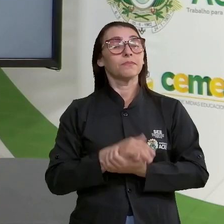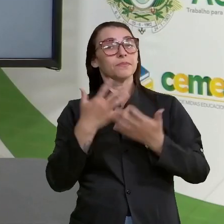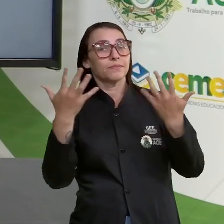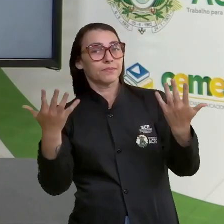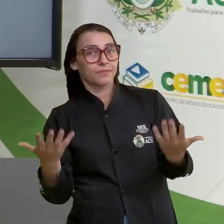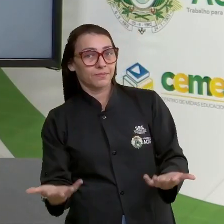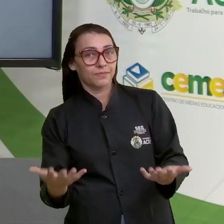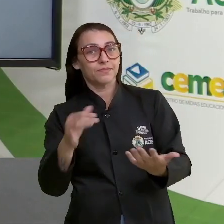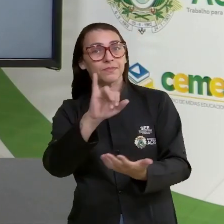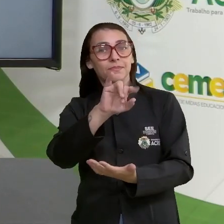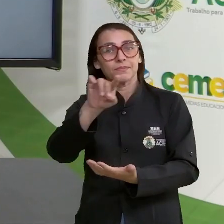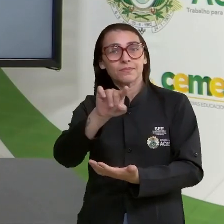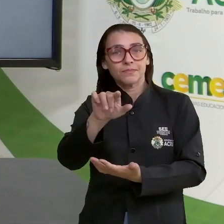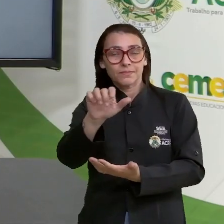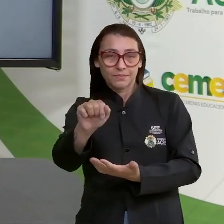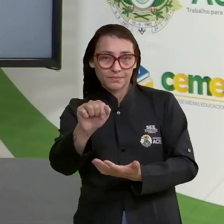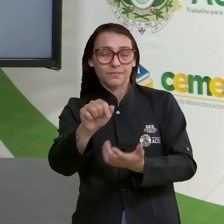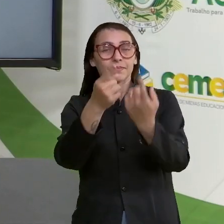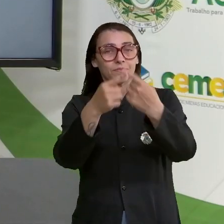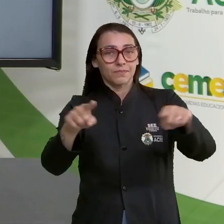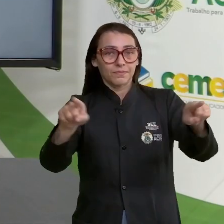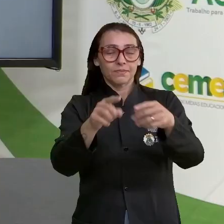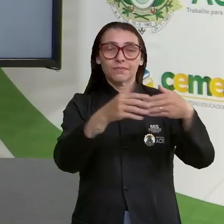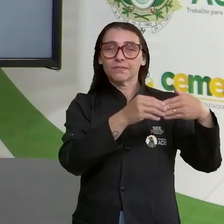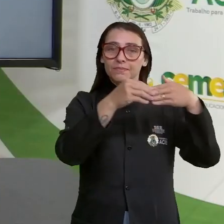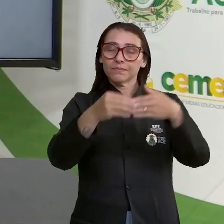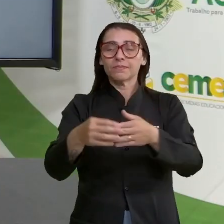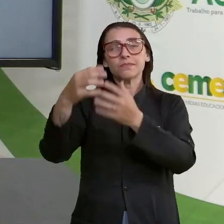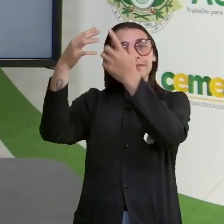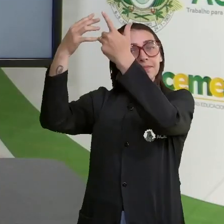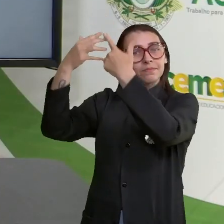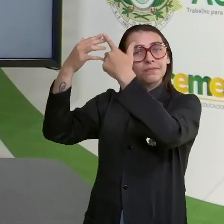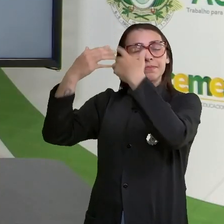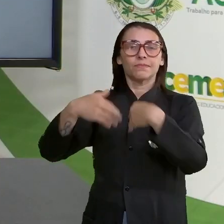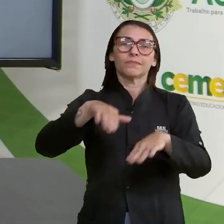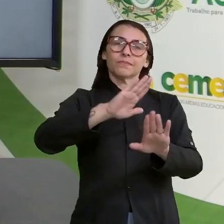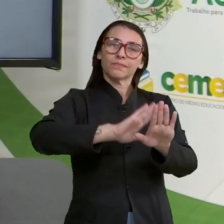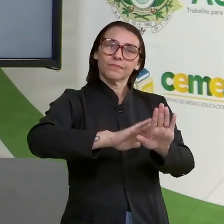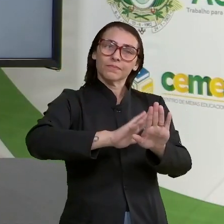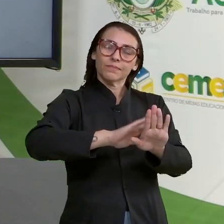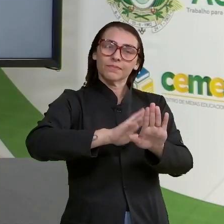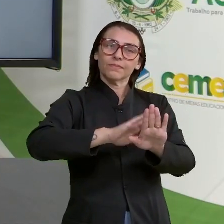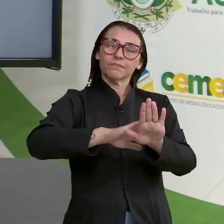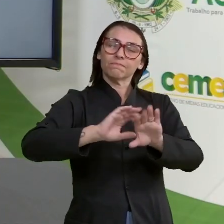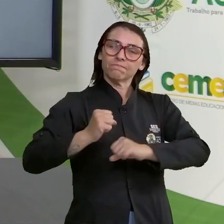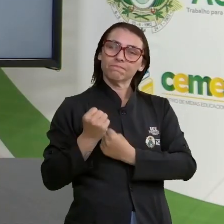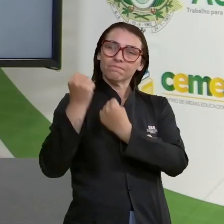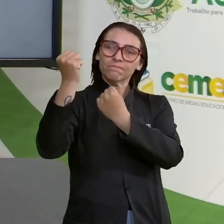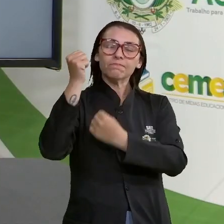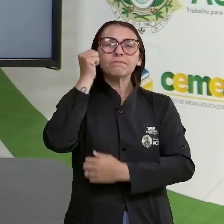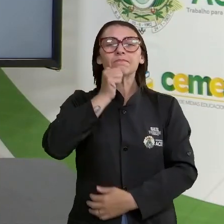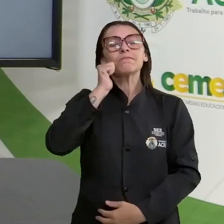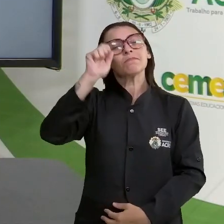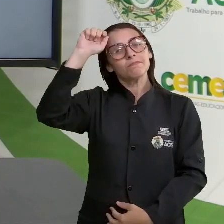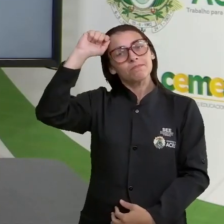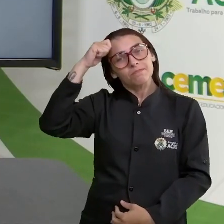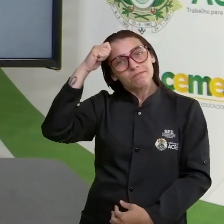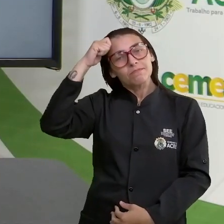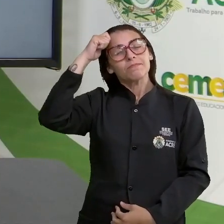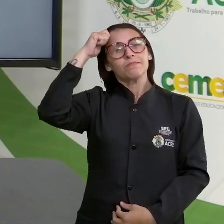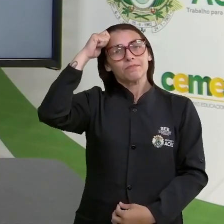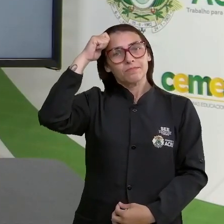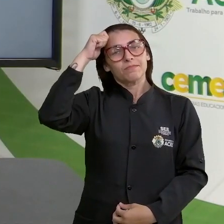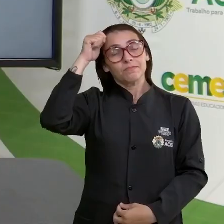Então, a Isa, na sua composição, ela traz essa reflexão ideológica mesmo, né? De força da mulher negra, da mulher